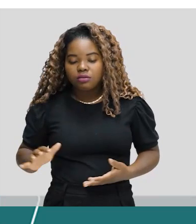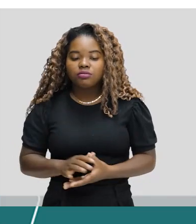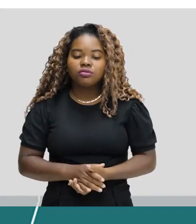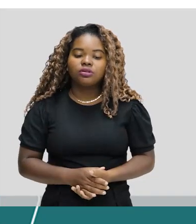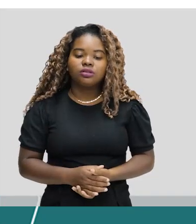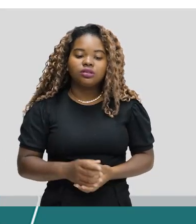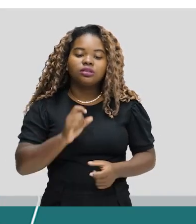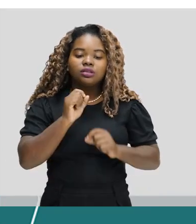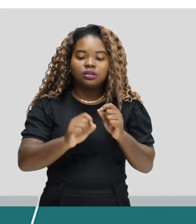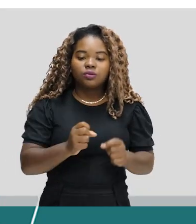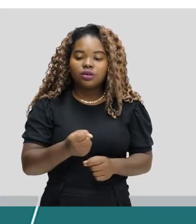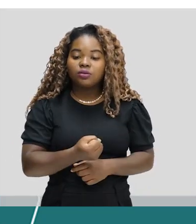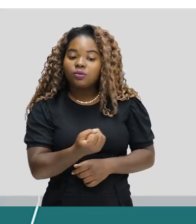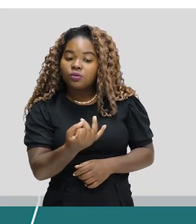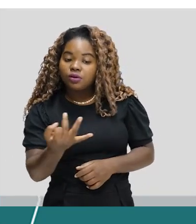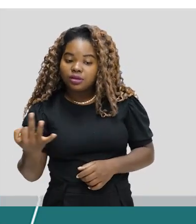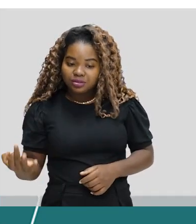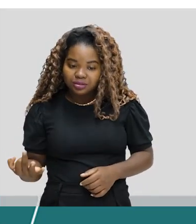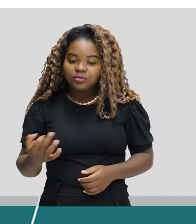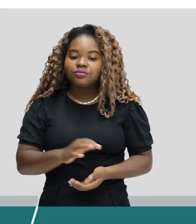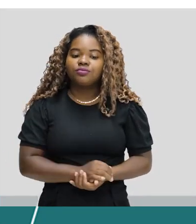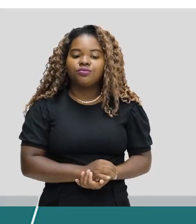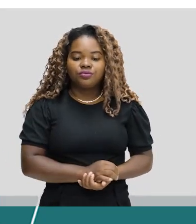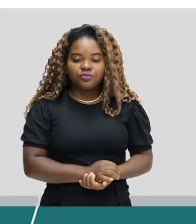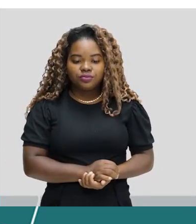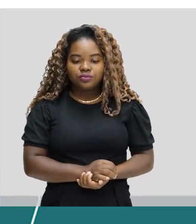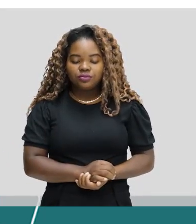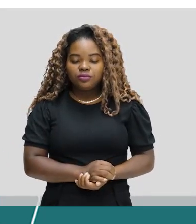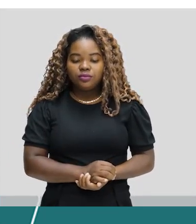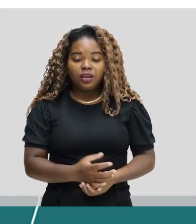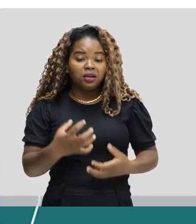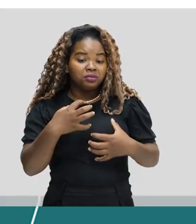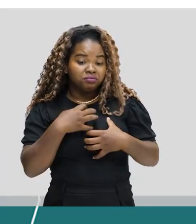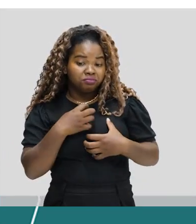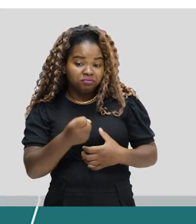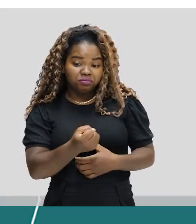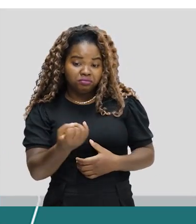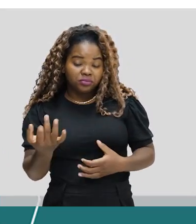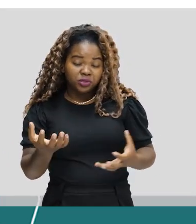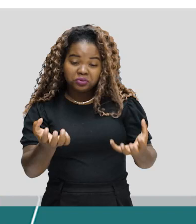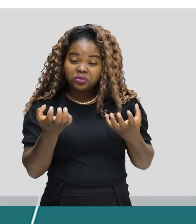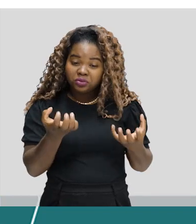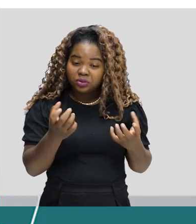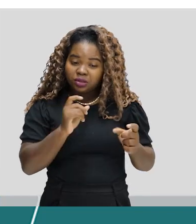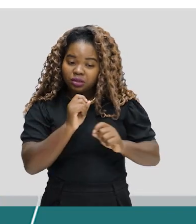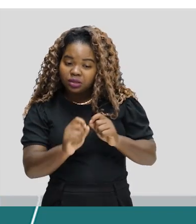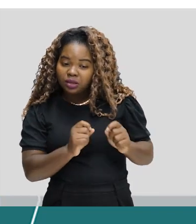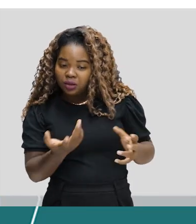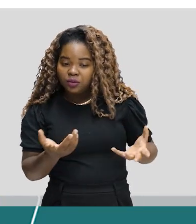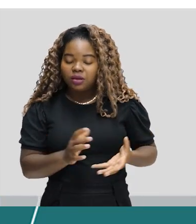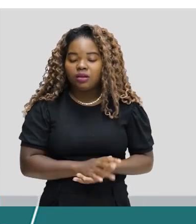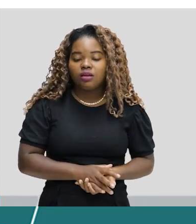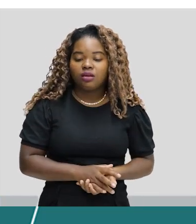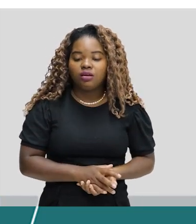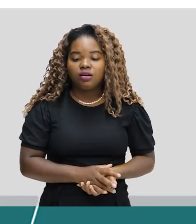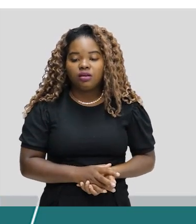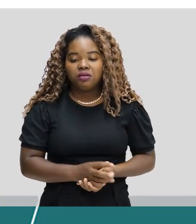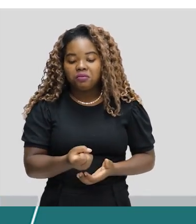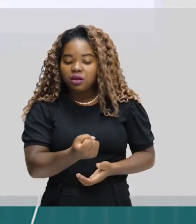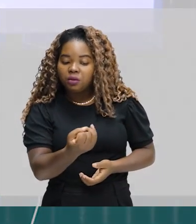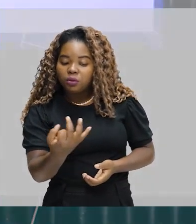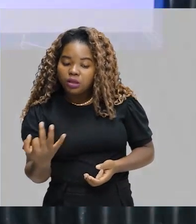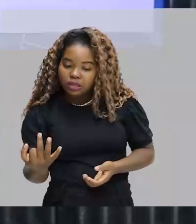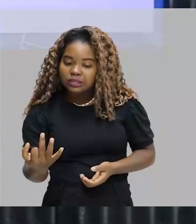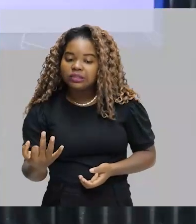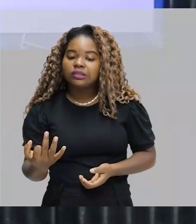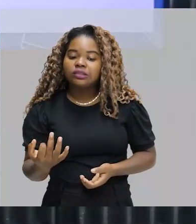é quantitativa, tá? E aí, nesse sentido, quando você quer receber como resposta uma